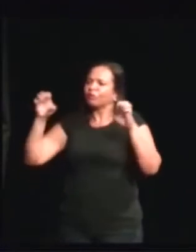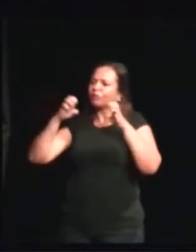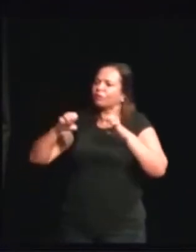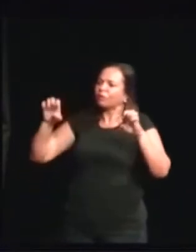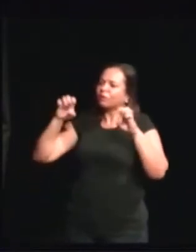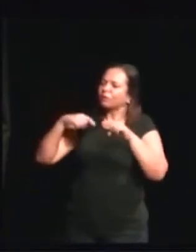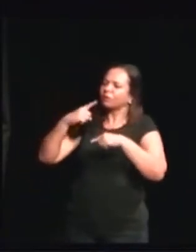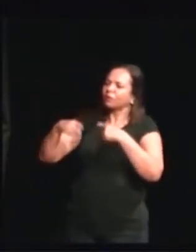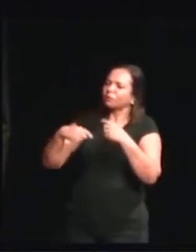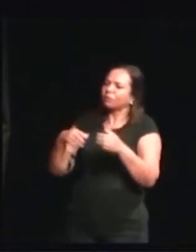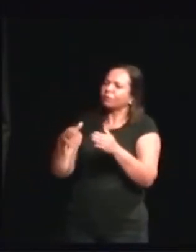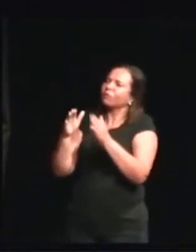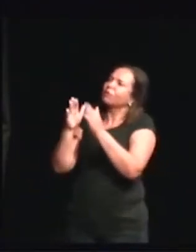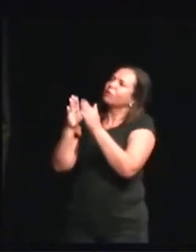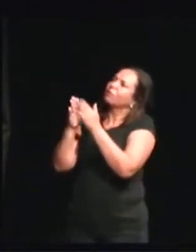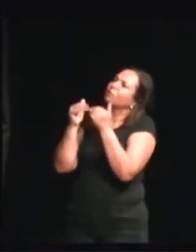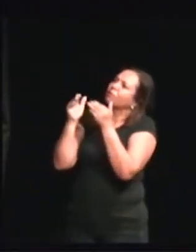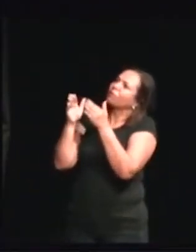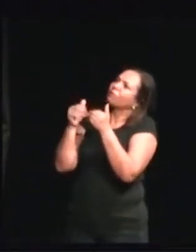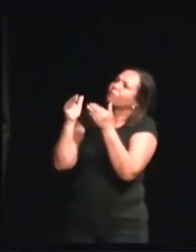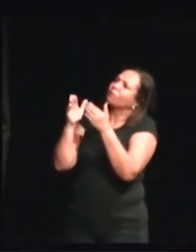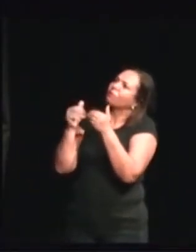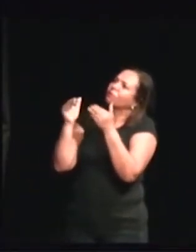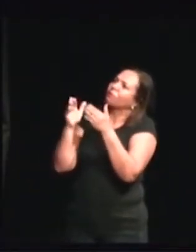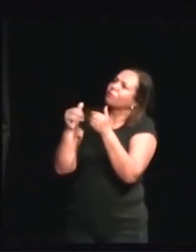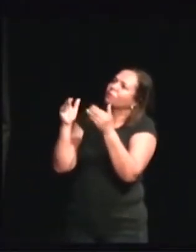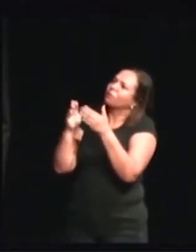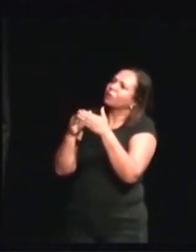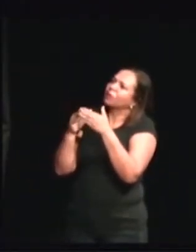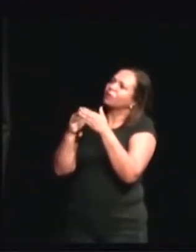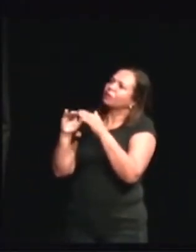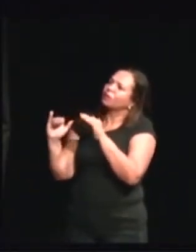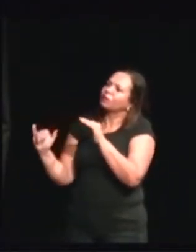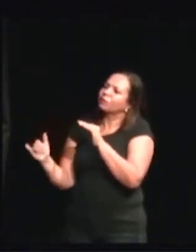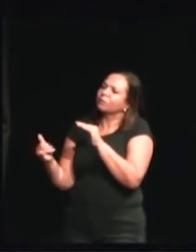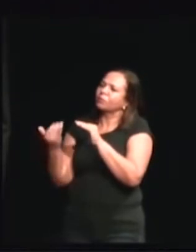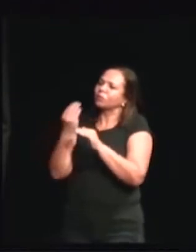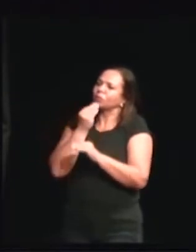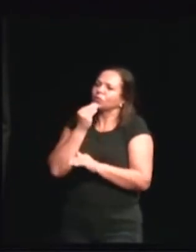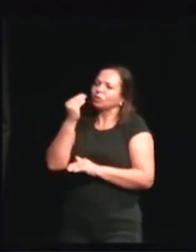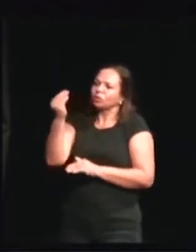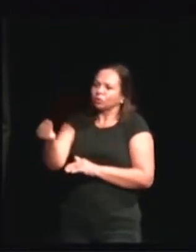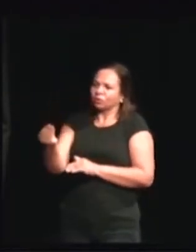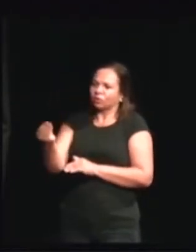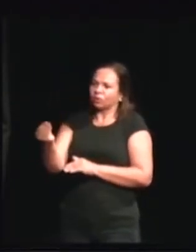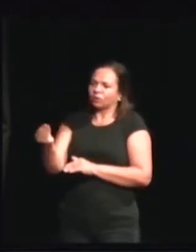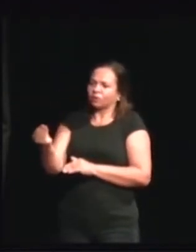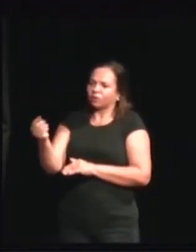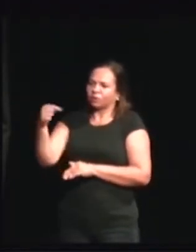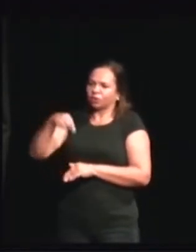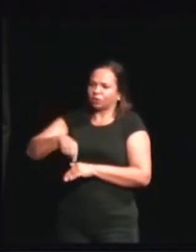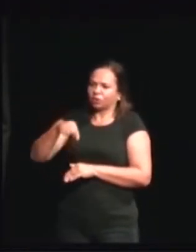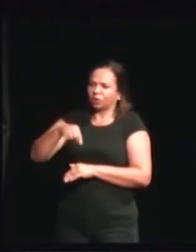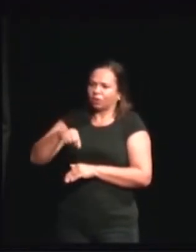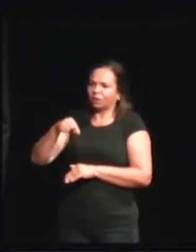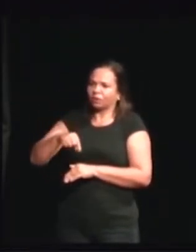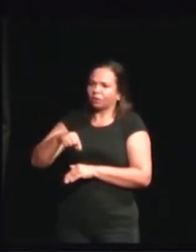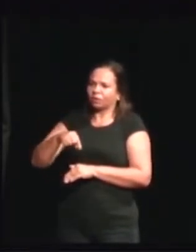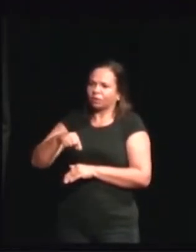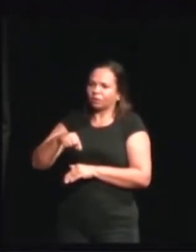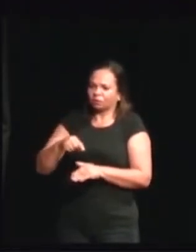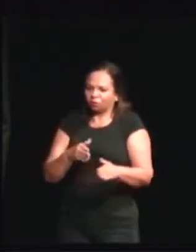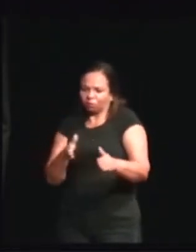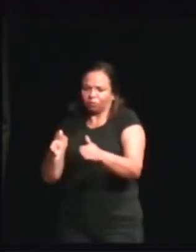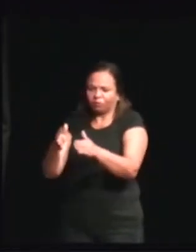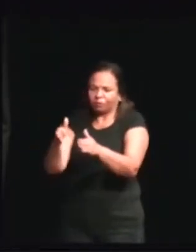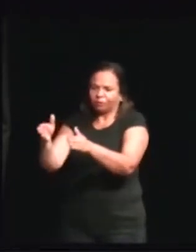muito implorar, a oportunidade de voltar aqui para fazer caminhos diferentes do que fez. E o conceito de missionário,